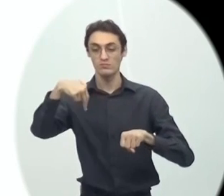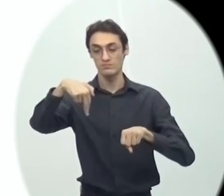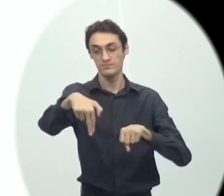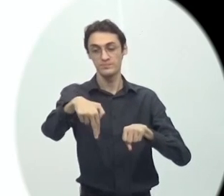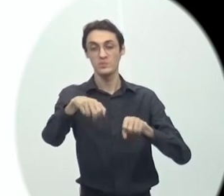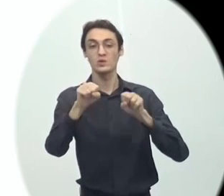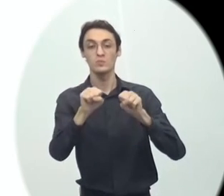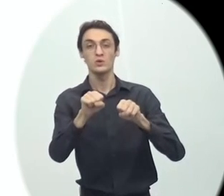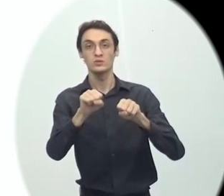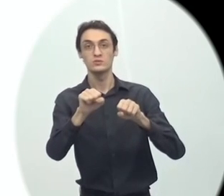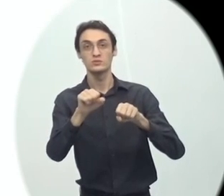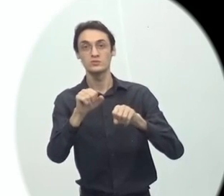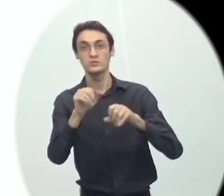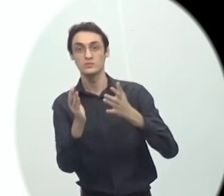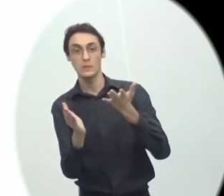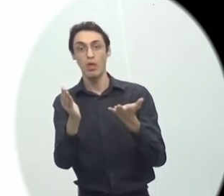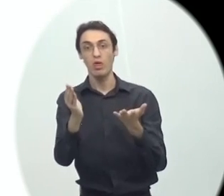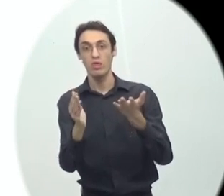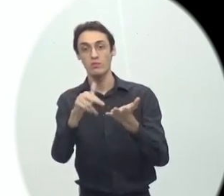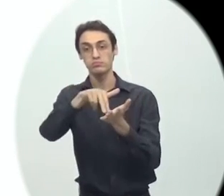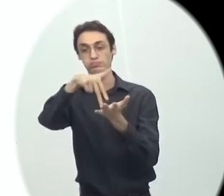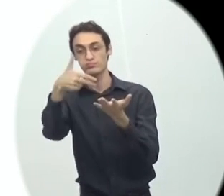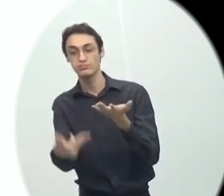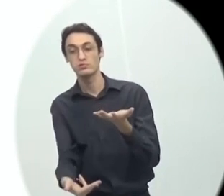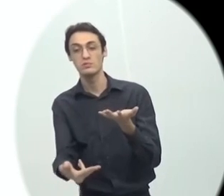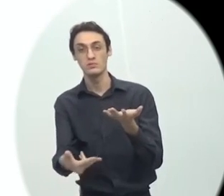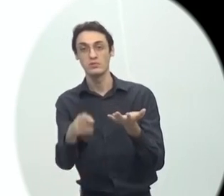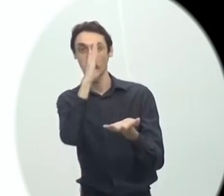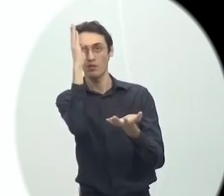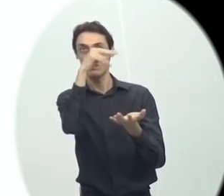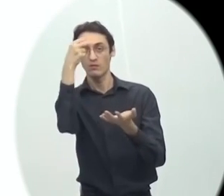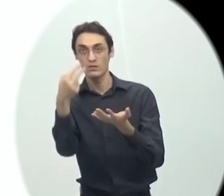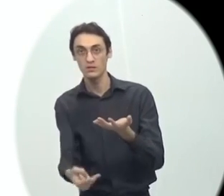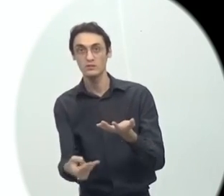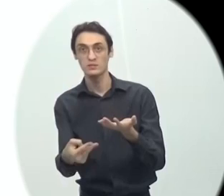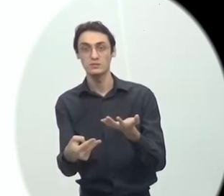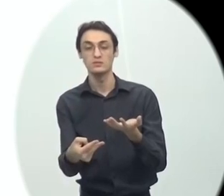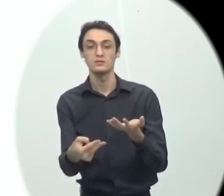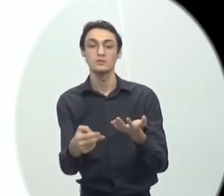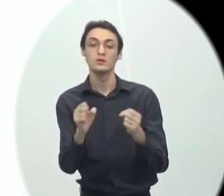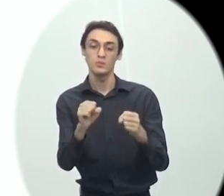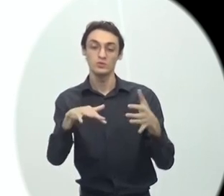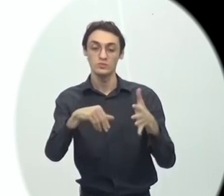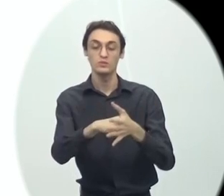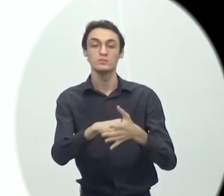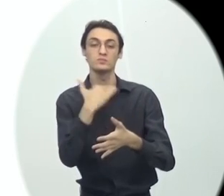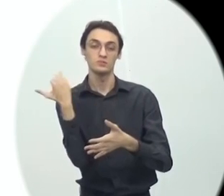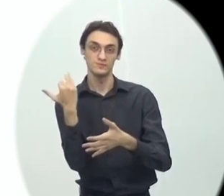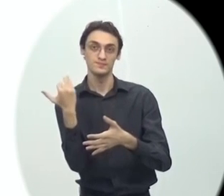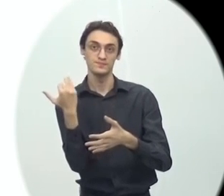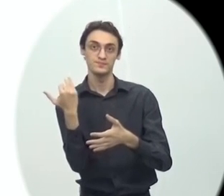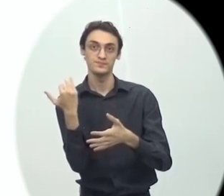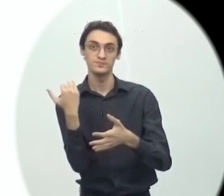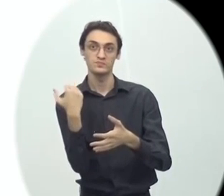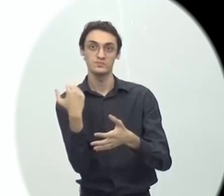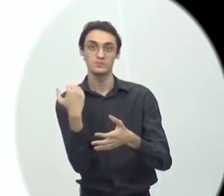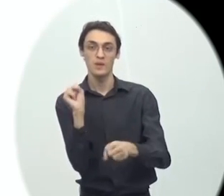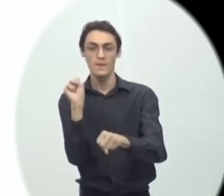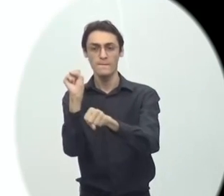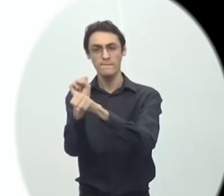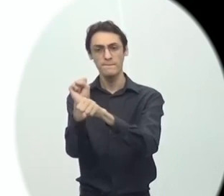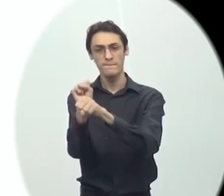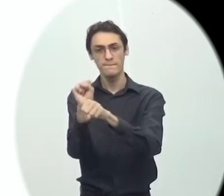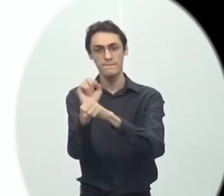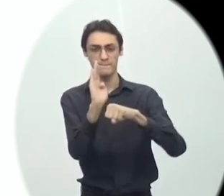se desequilibrar e pode parar debaixo de um carro daqueles ali. Ó. Então é na chegada, depois tem a sinaleira ainda, bem em frente ao bairro da